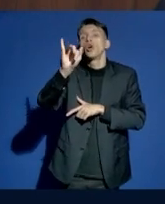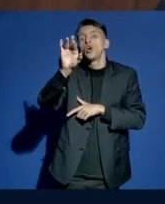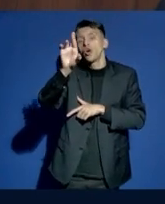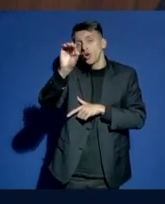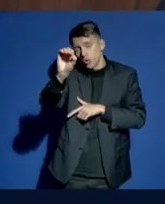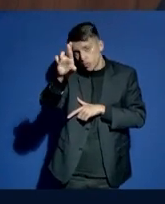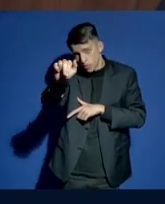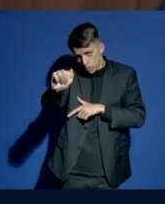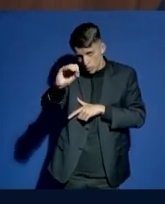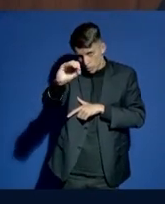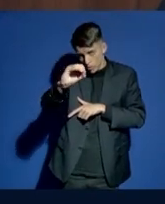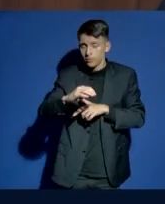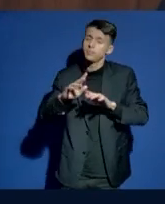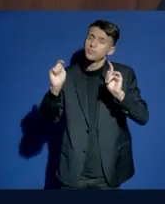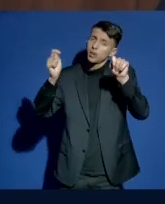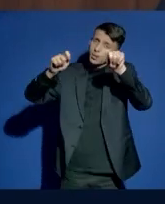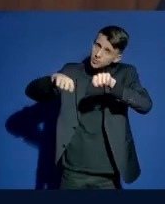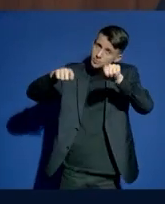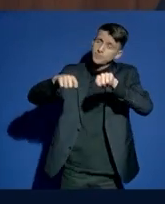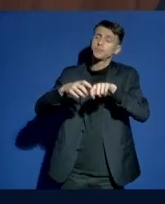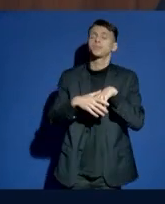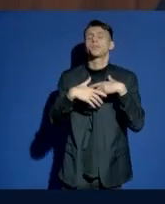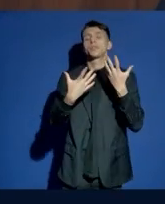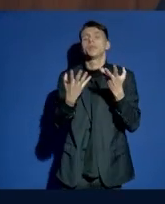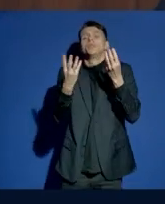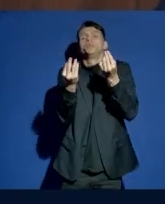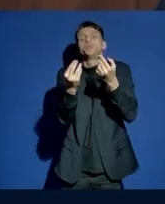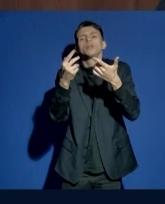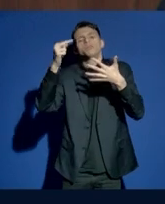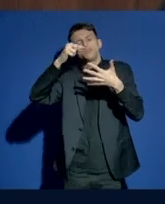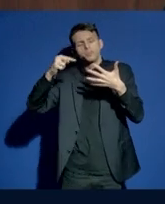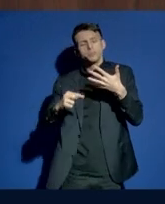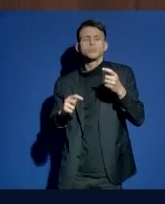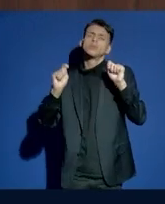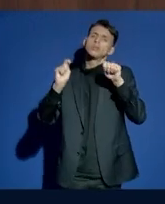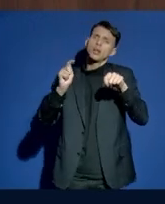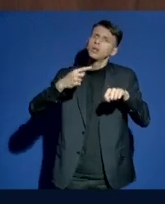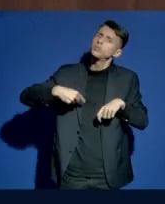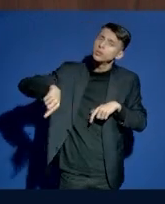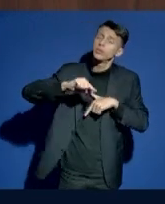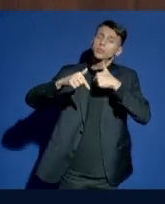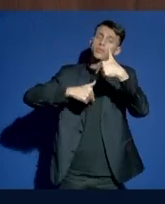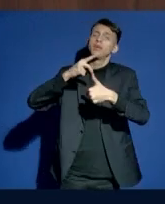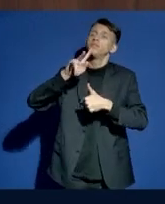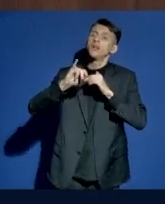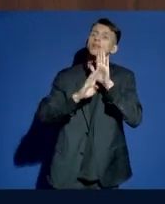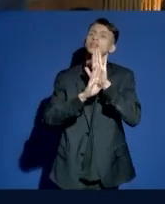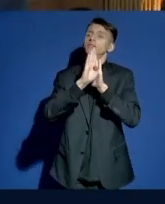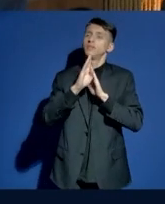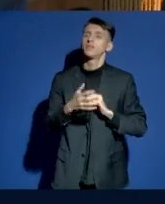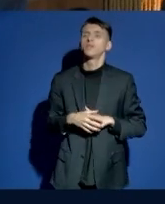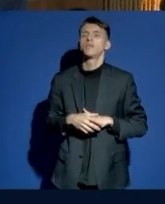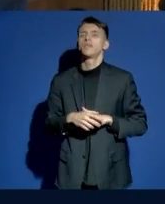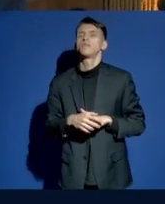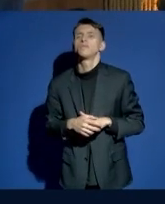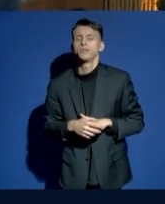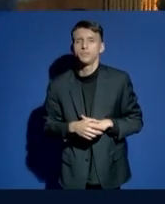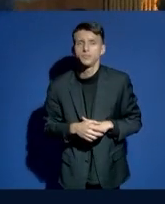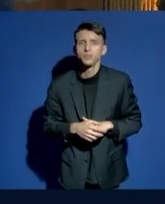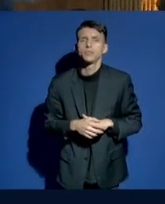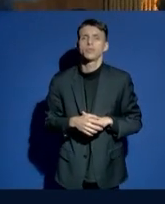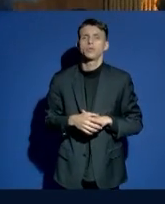a capacidade de solubilizar isso no solo. Então, são muitas ferramentas, e eu acho que a gente vai evoluir bastante. Só adicionar, assim, eu